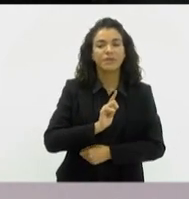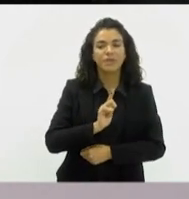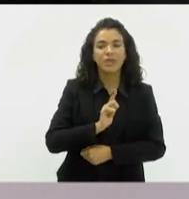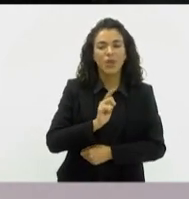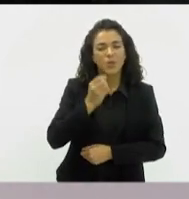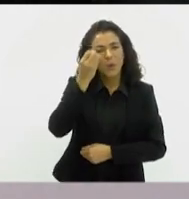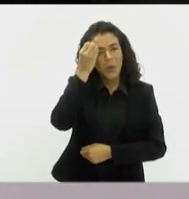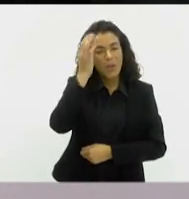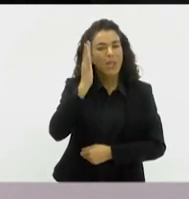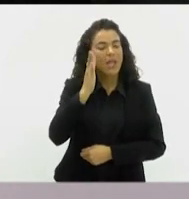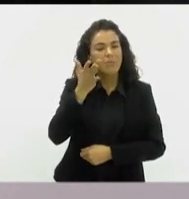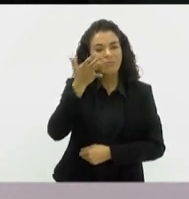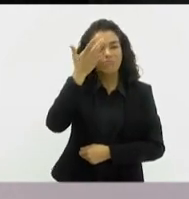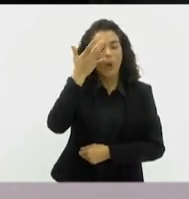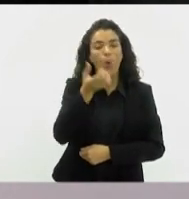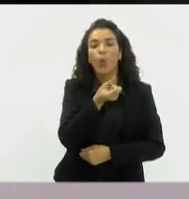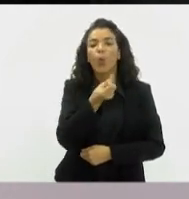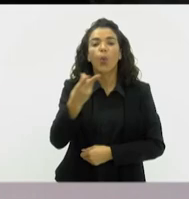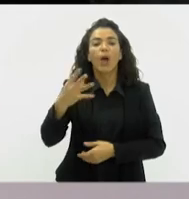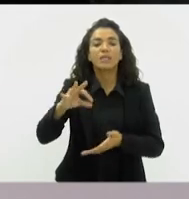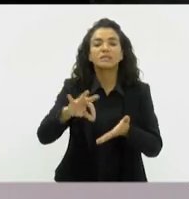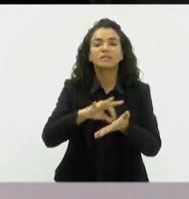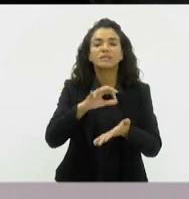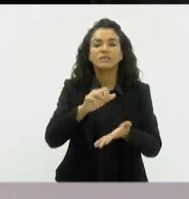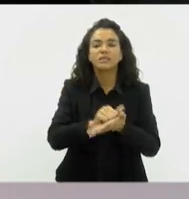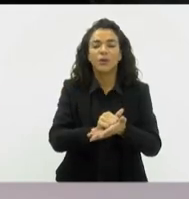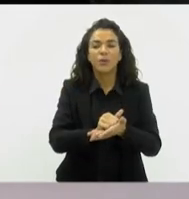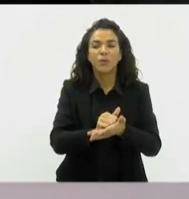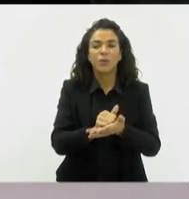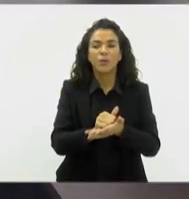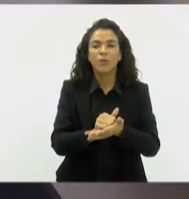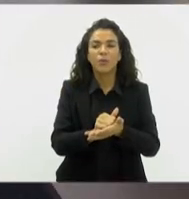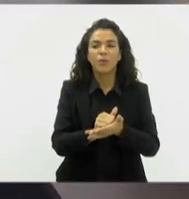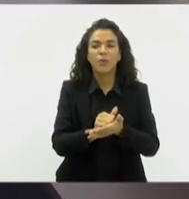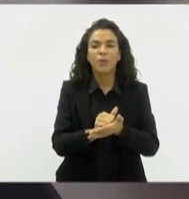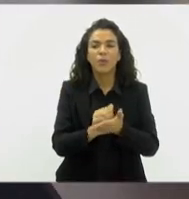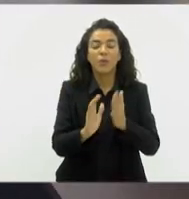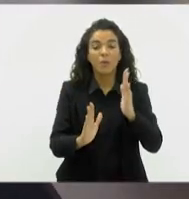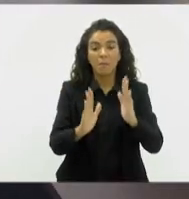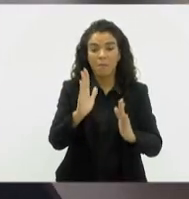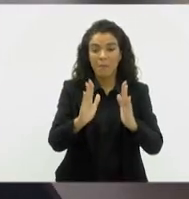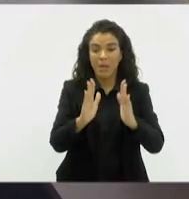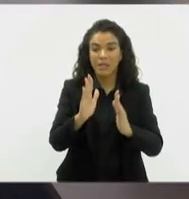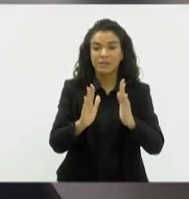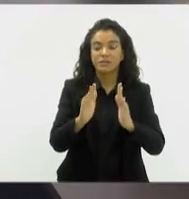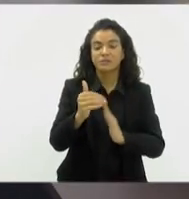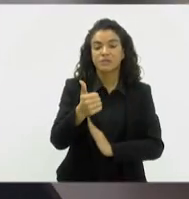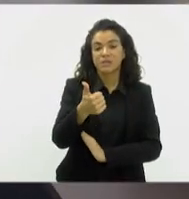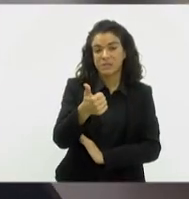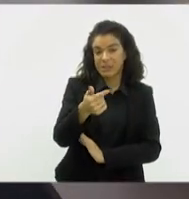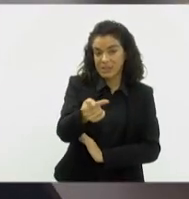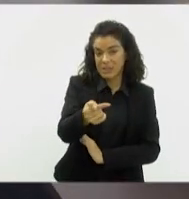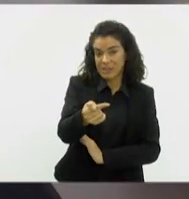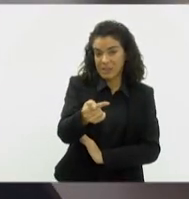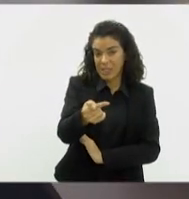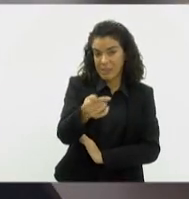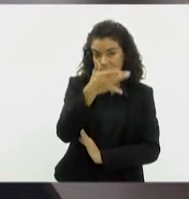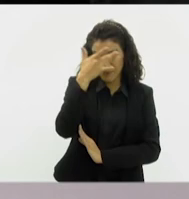Não lembro de cabeça quantas inscrições a gente recebeu, Thiago. Aproximadamente. 17